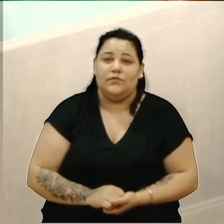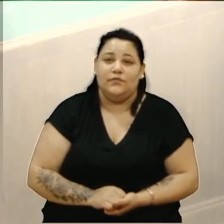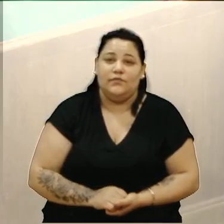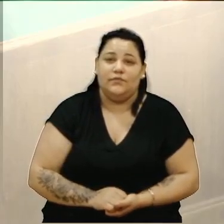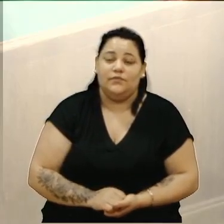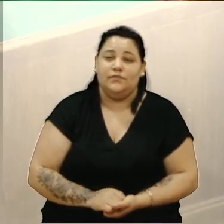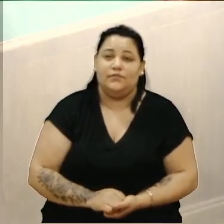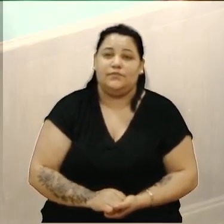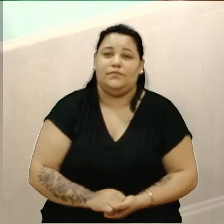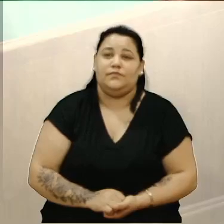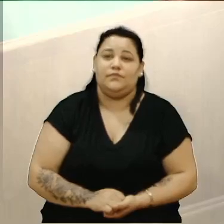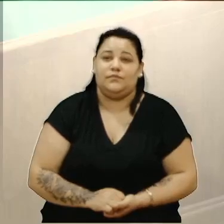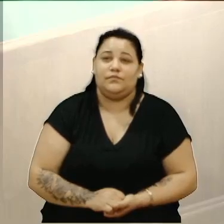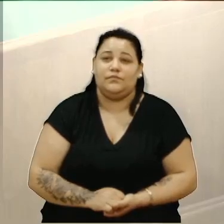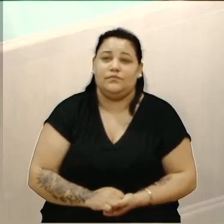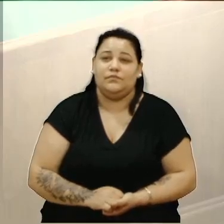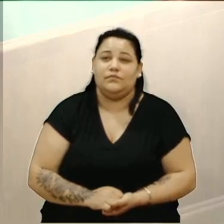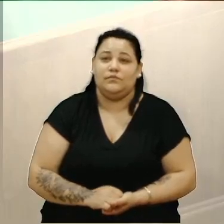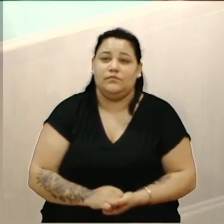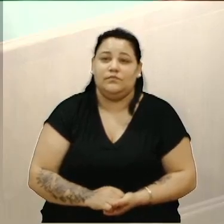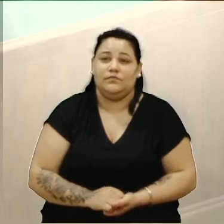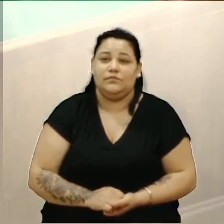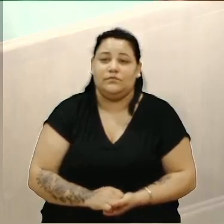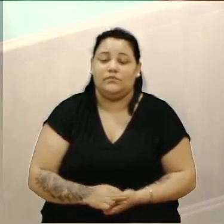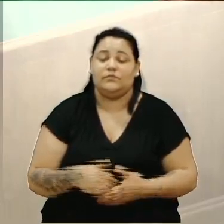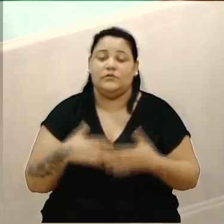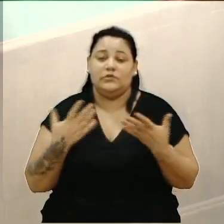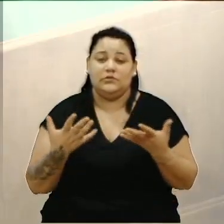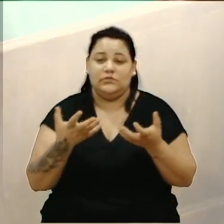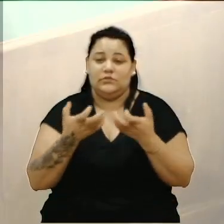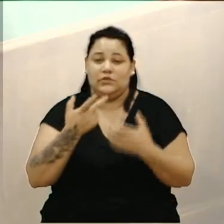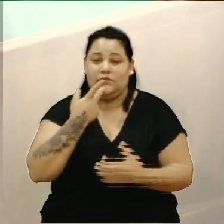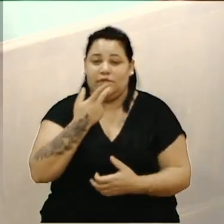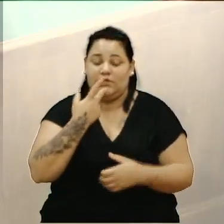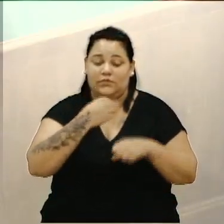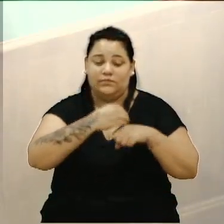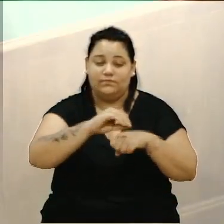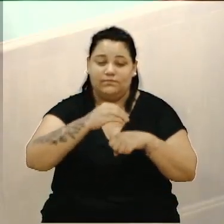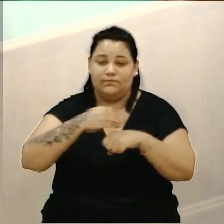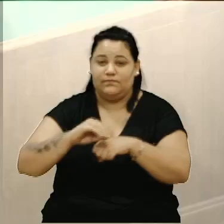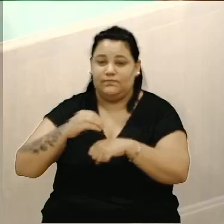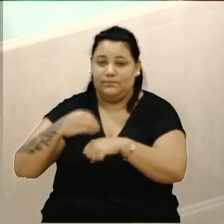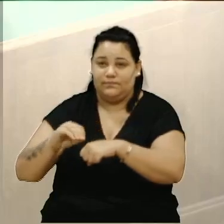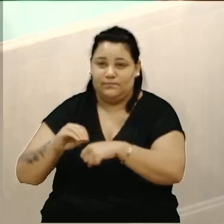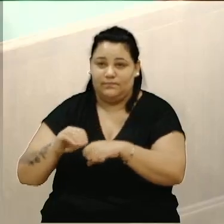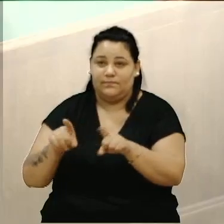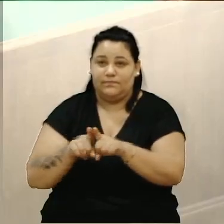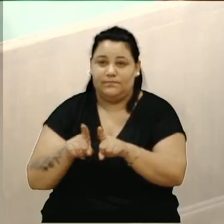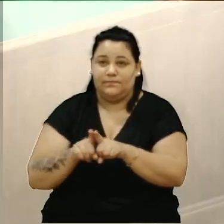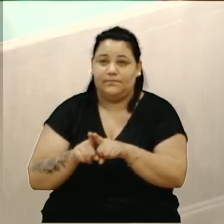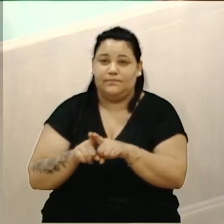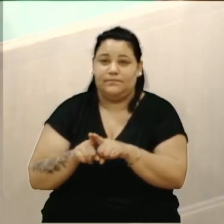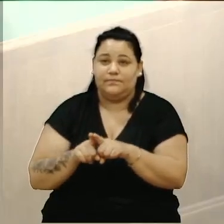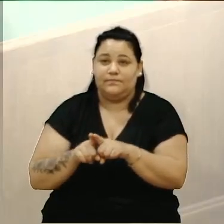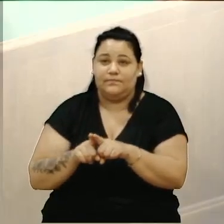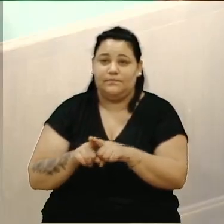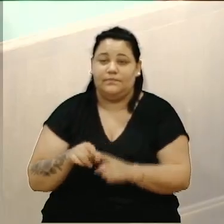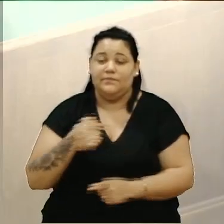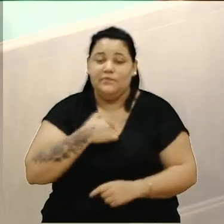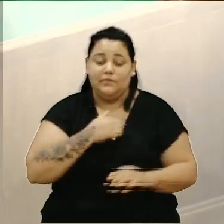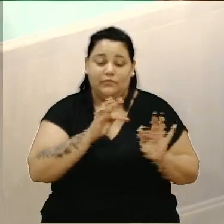Então, eu quero falar de indicações. Eu, no final